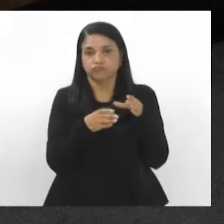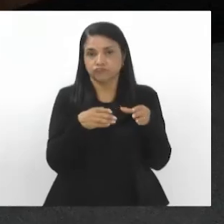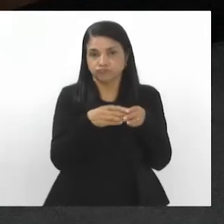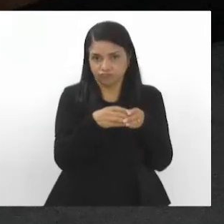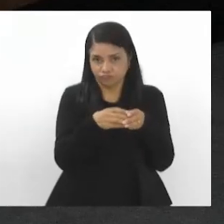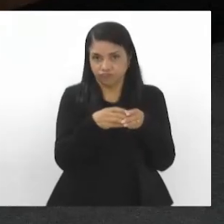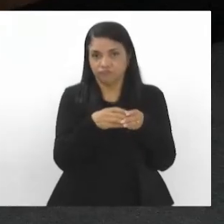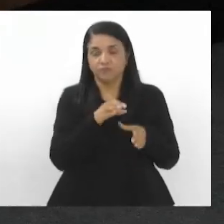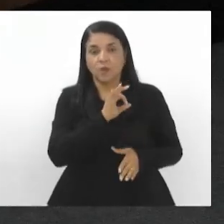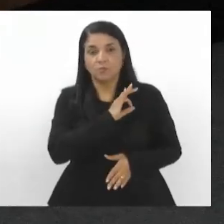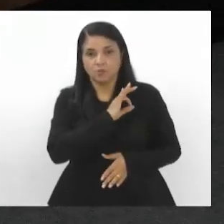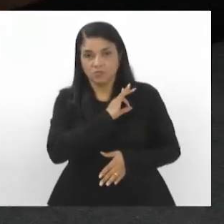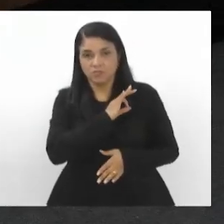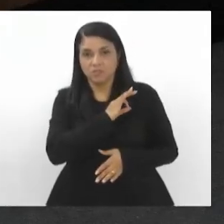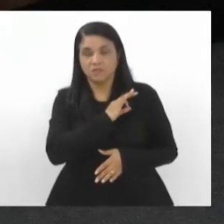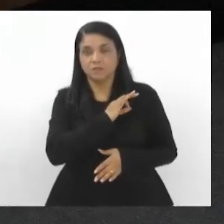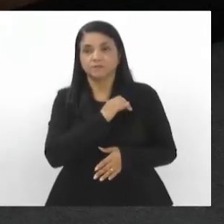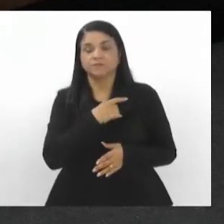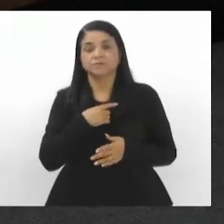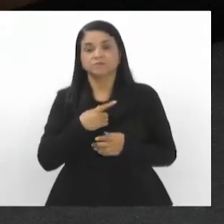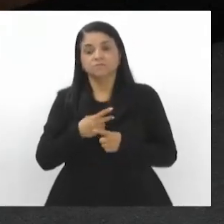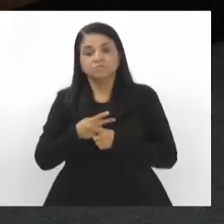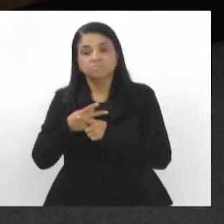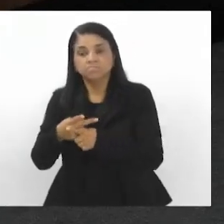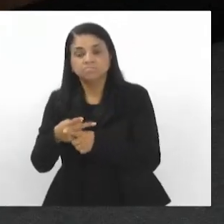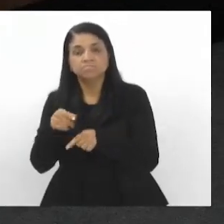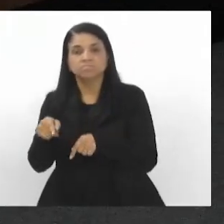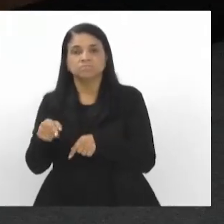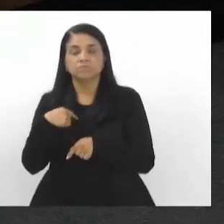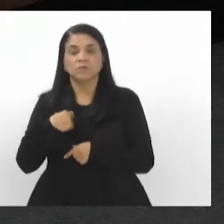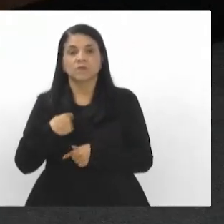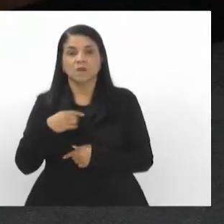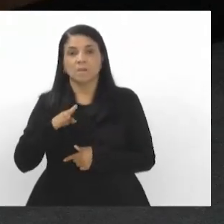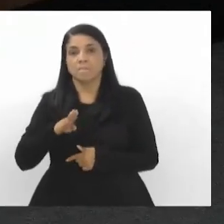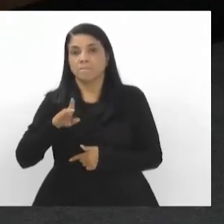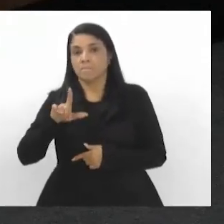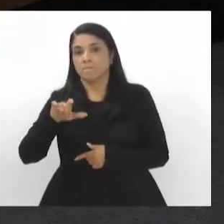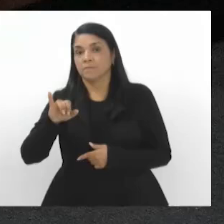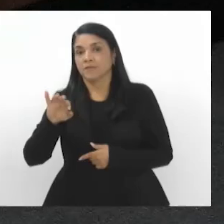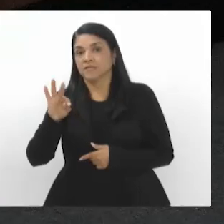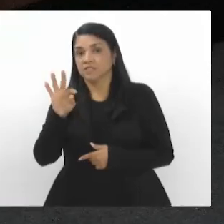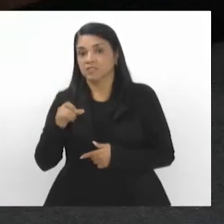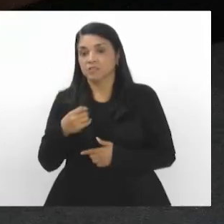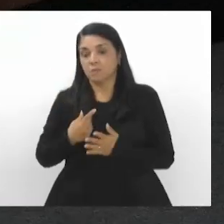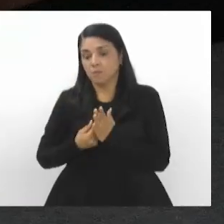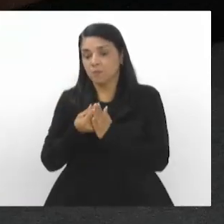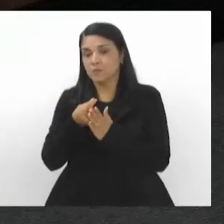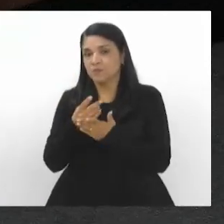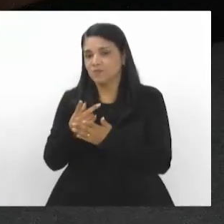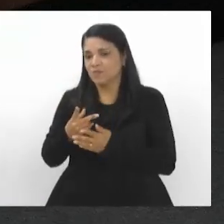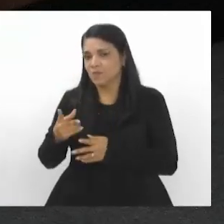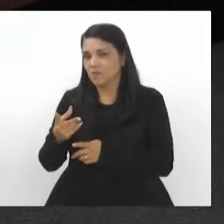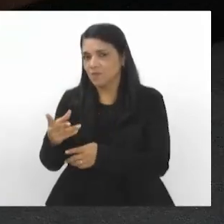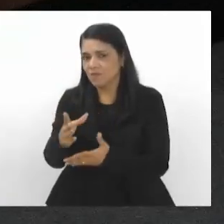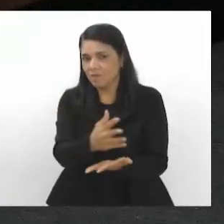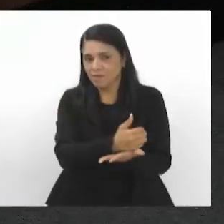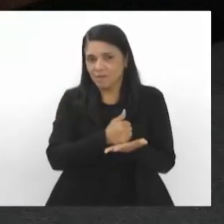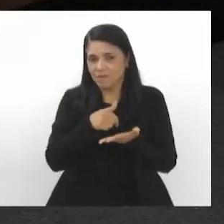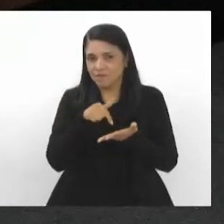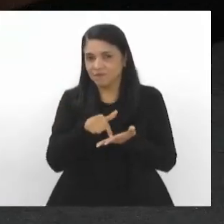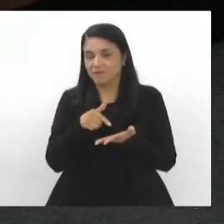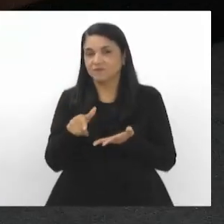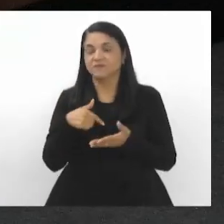existam blitz caça-níqueis no Estado do Rio. E é importante frisar que essas blitz que ocorrem sob